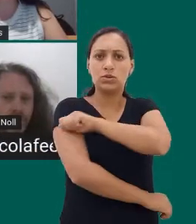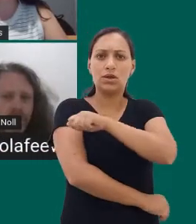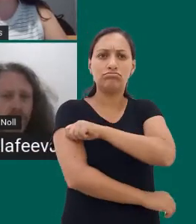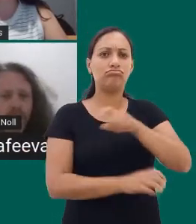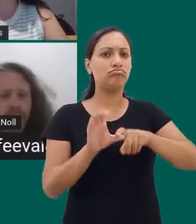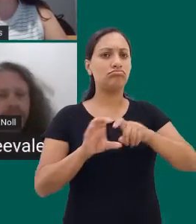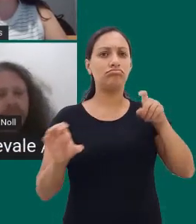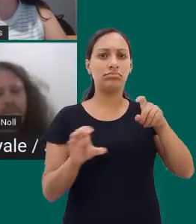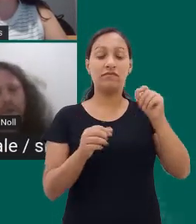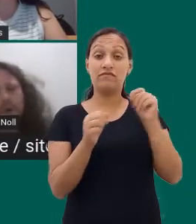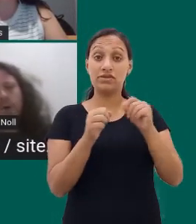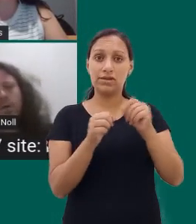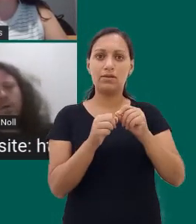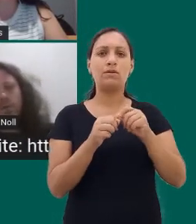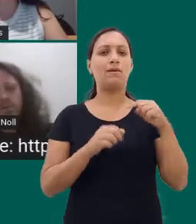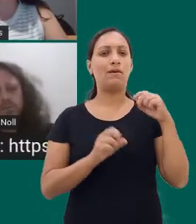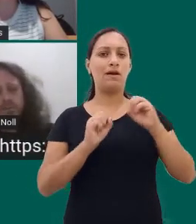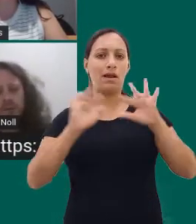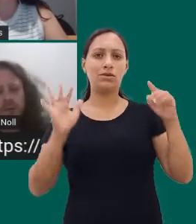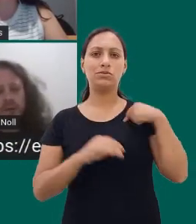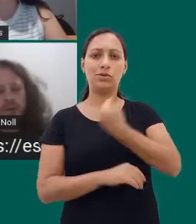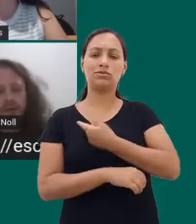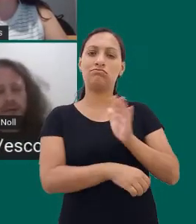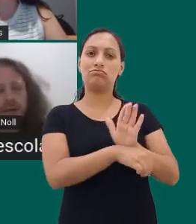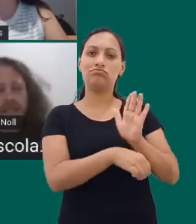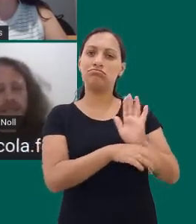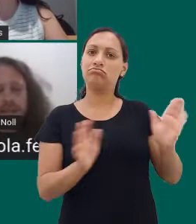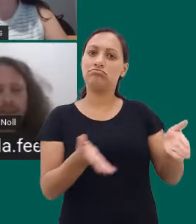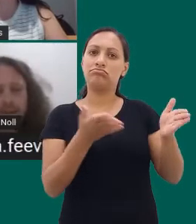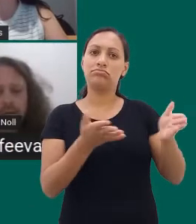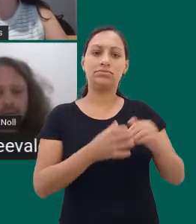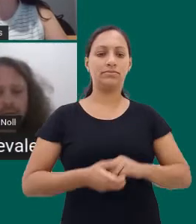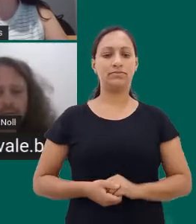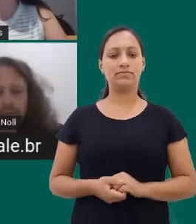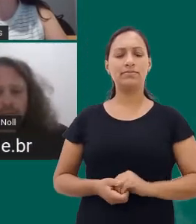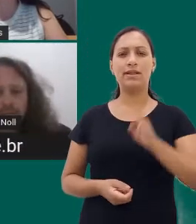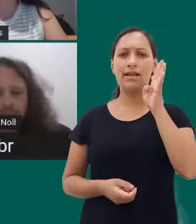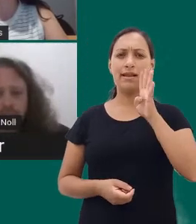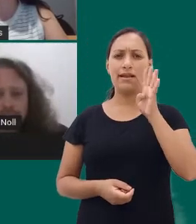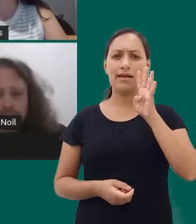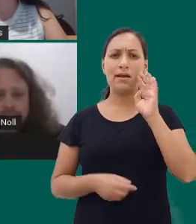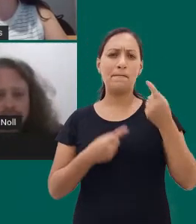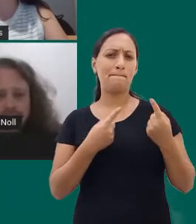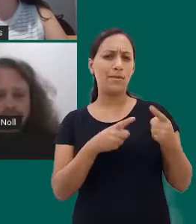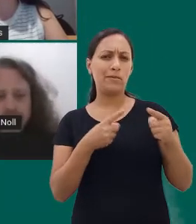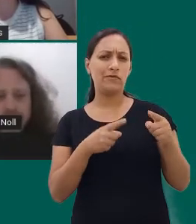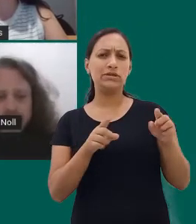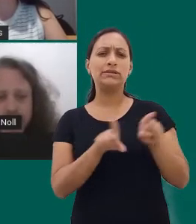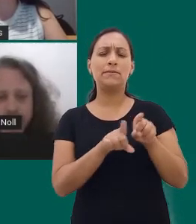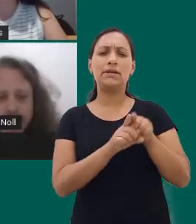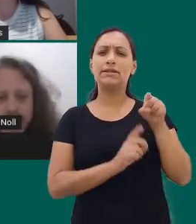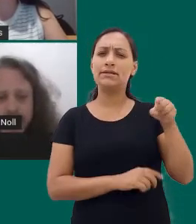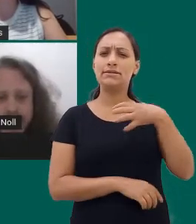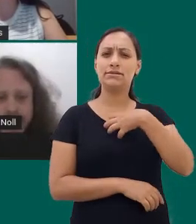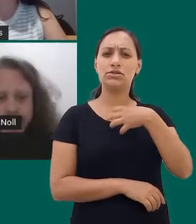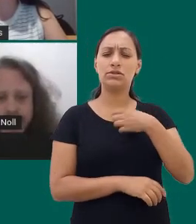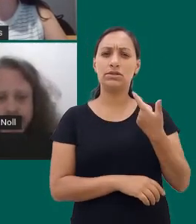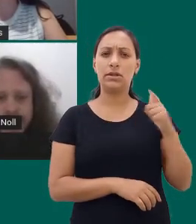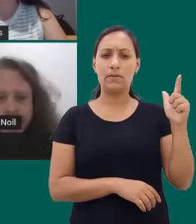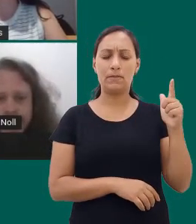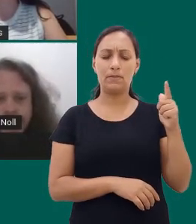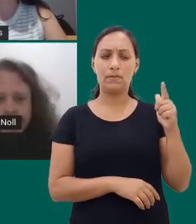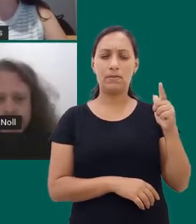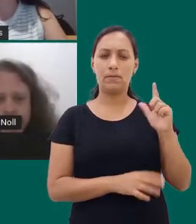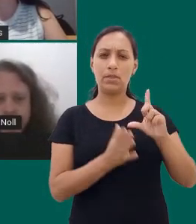Com o nosso auxílio e tudo mais. Muito legal, cara. E eu ia te perguntar só para uma última provocaçãozinha nesse sentido, para depois puxar uma outra